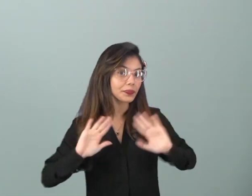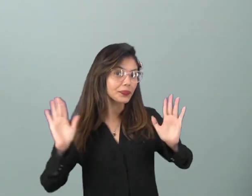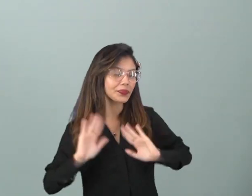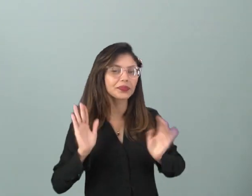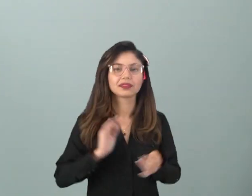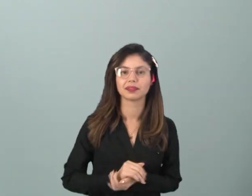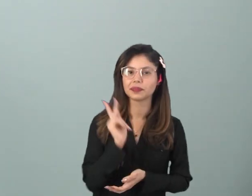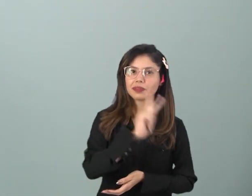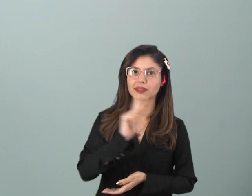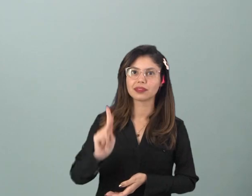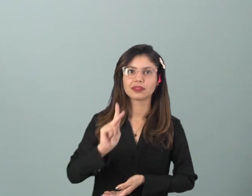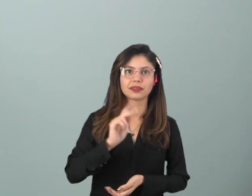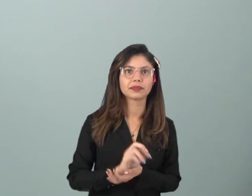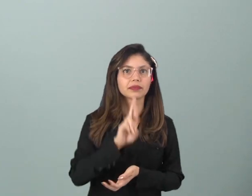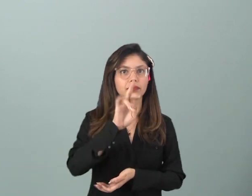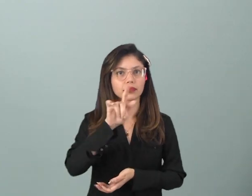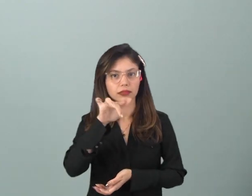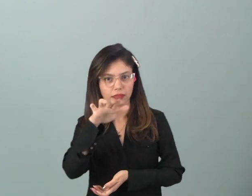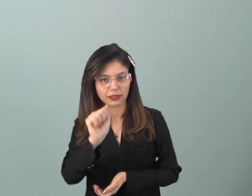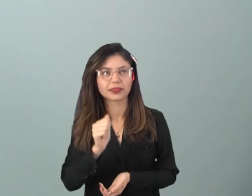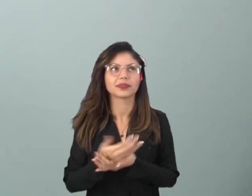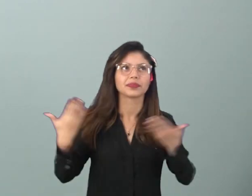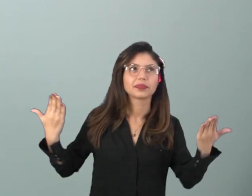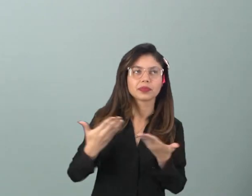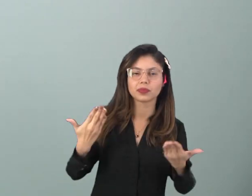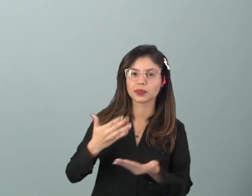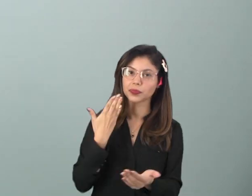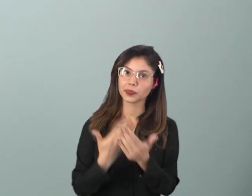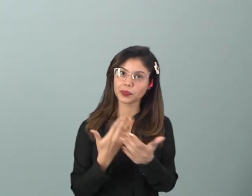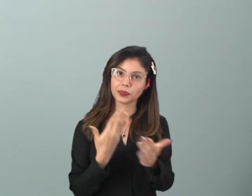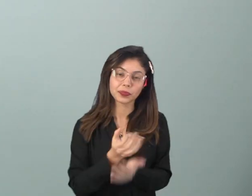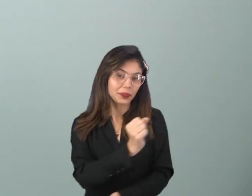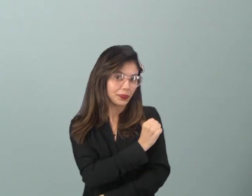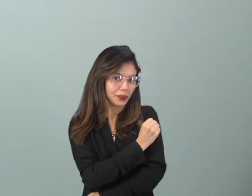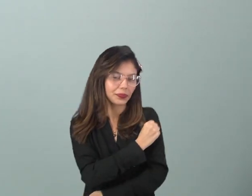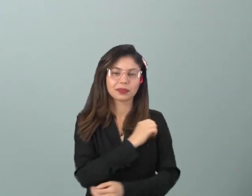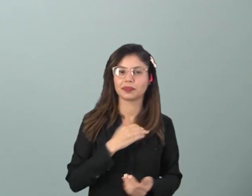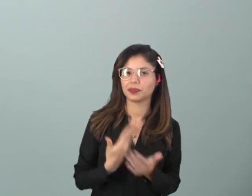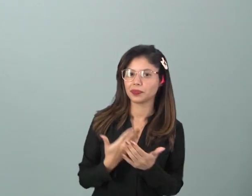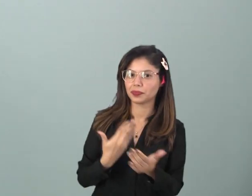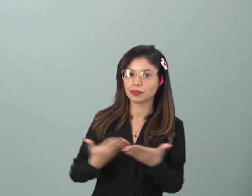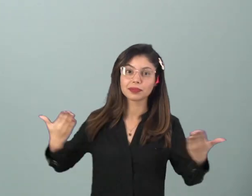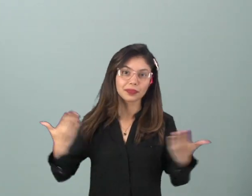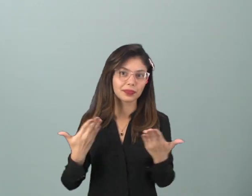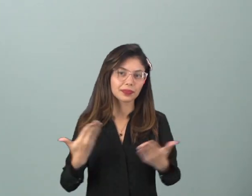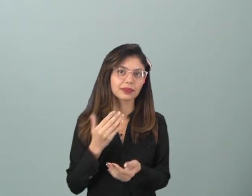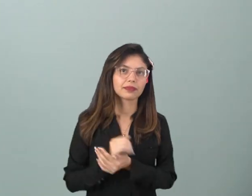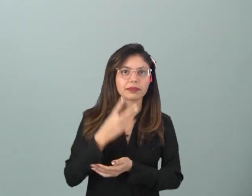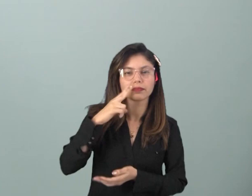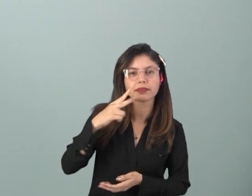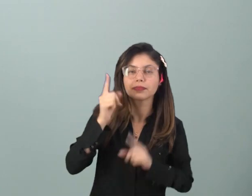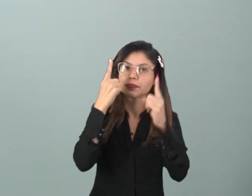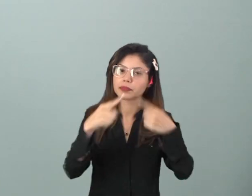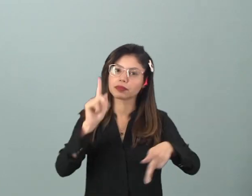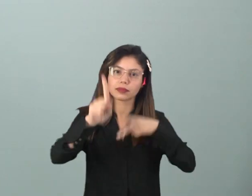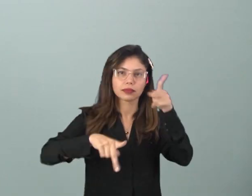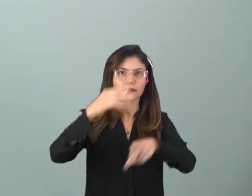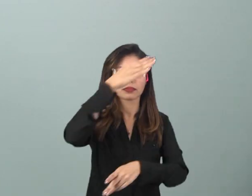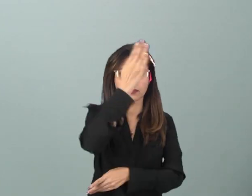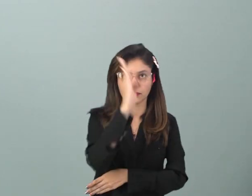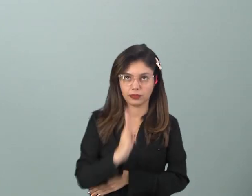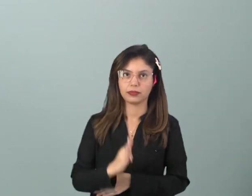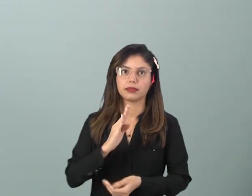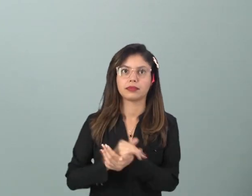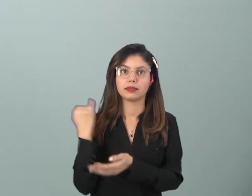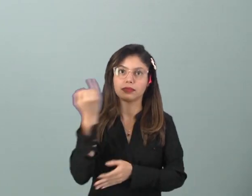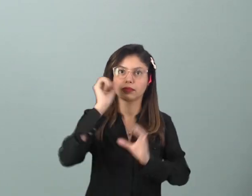Olá, eu sou a professora Regina e estamos hoje aqui para uma aula do 8º ano. E na aula de hoje nós vamos ver música popular